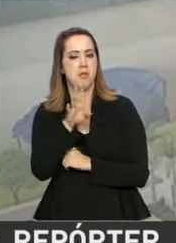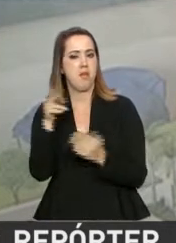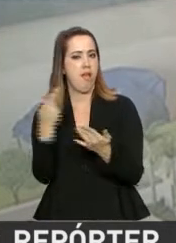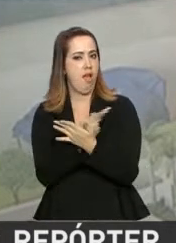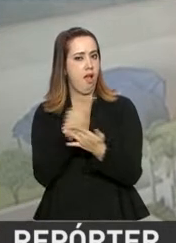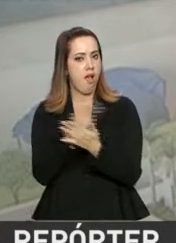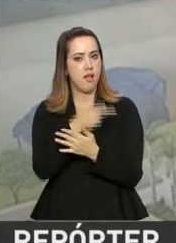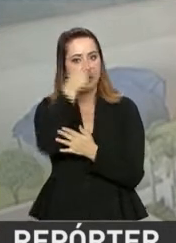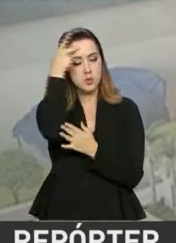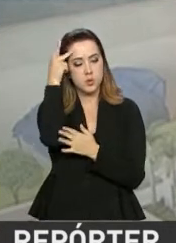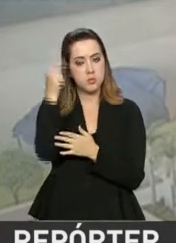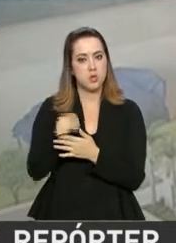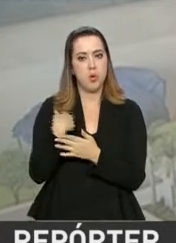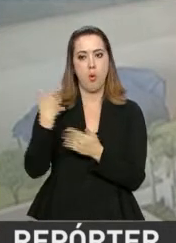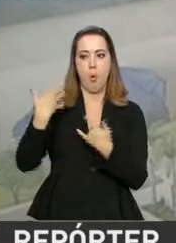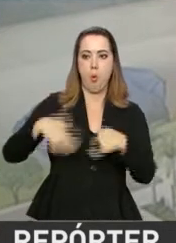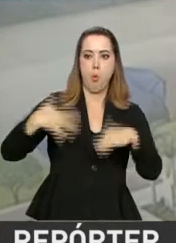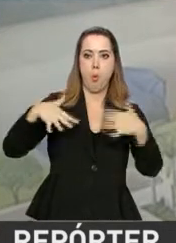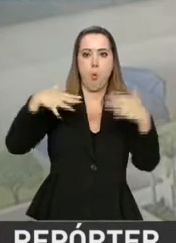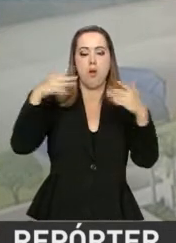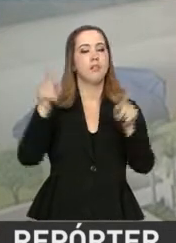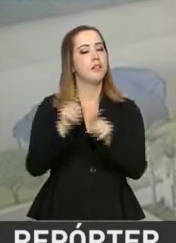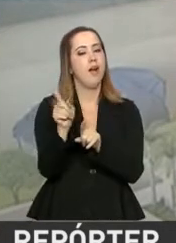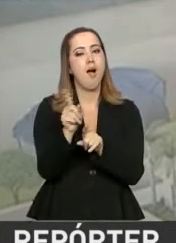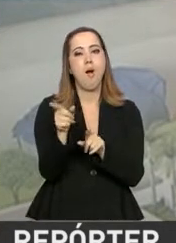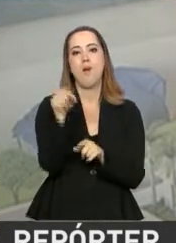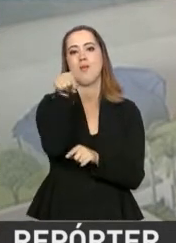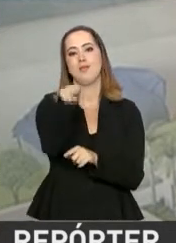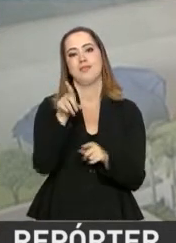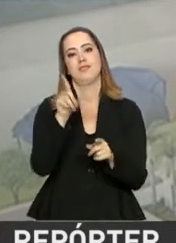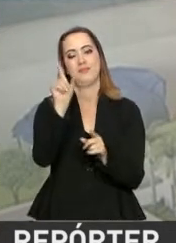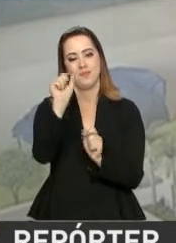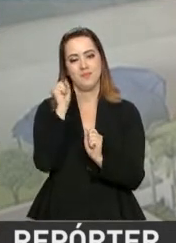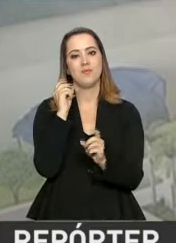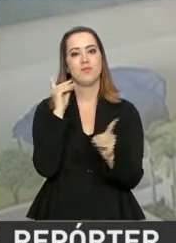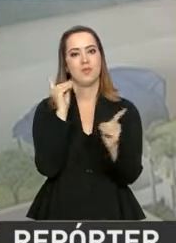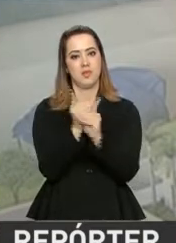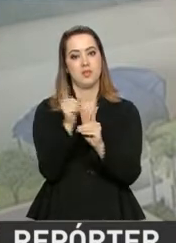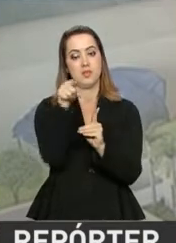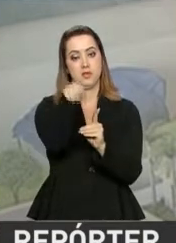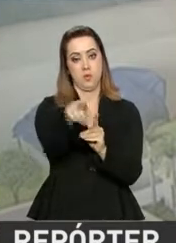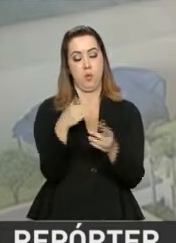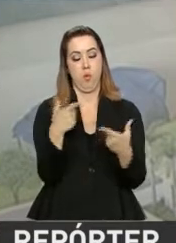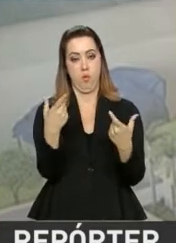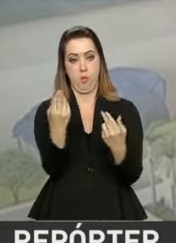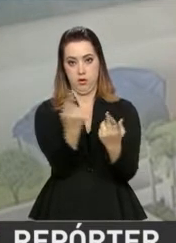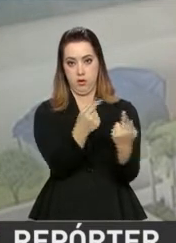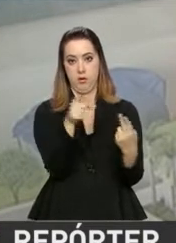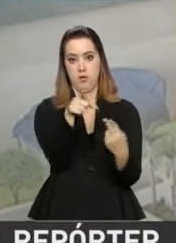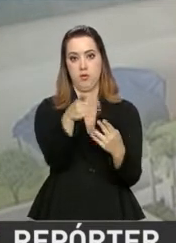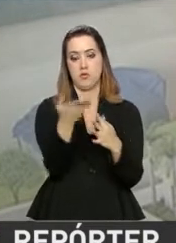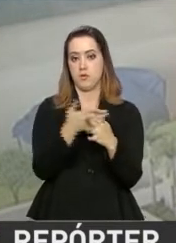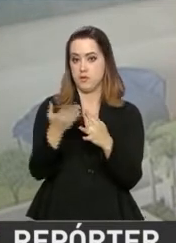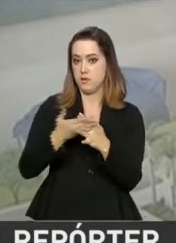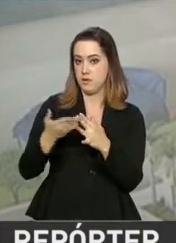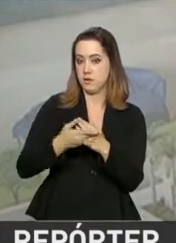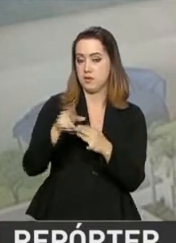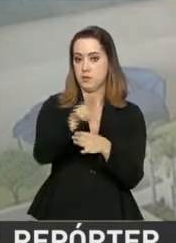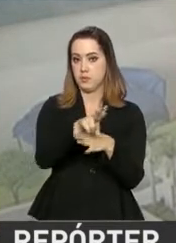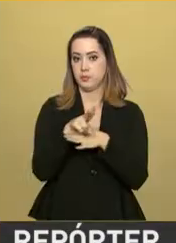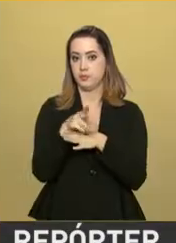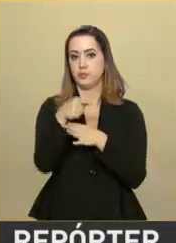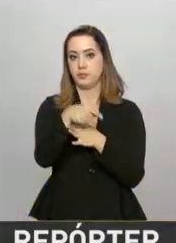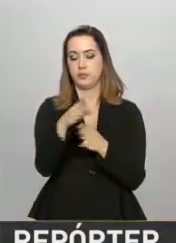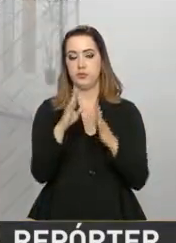que é preciso gastar muito dinheiro para ter acesso a tudo isso dá para encontrar Empreendimentos assim financiados pelo Minha Casa